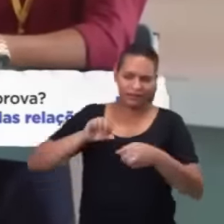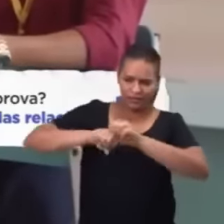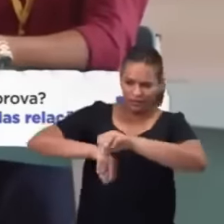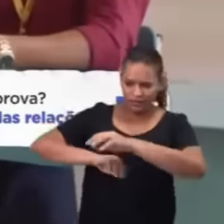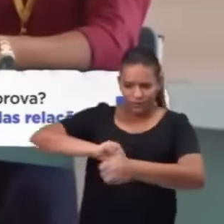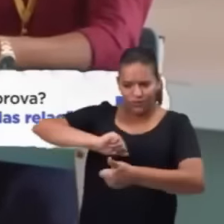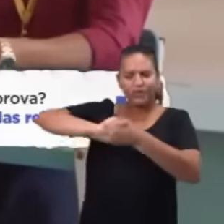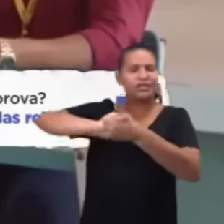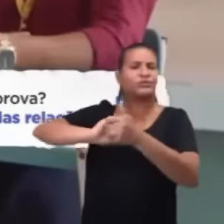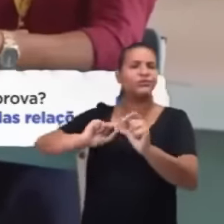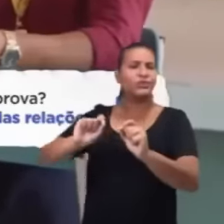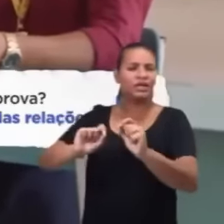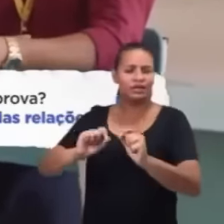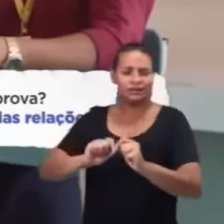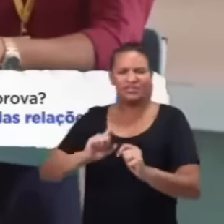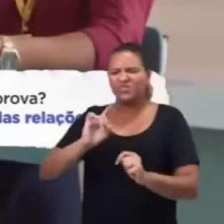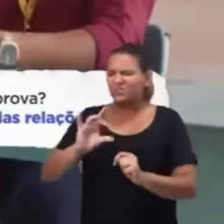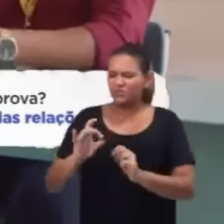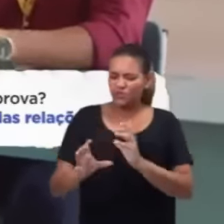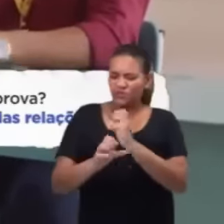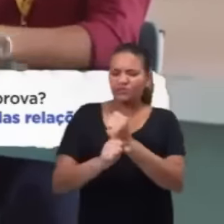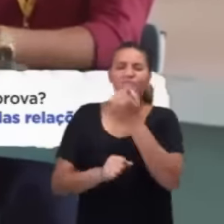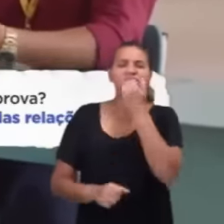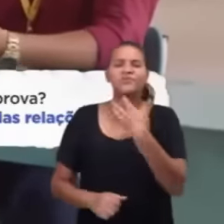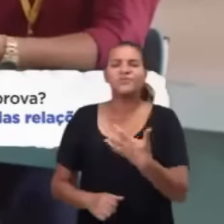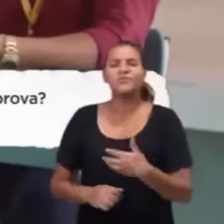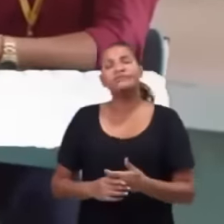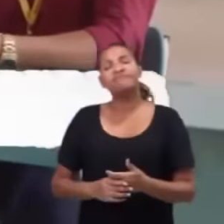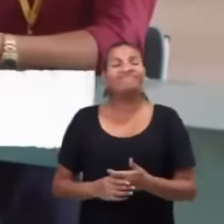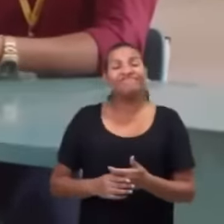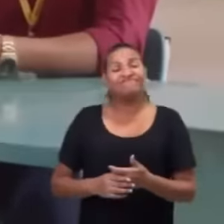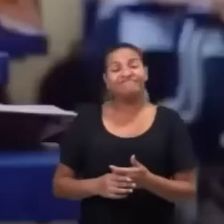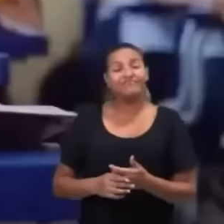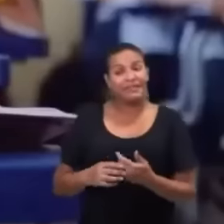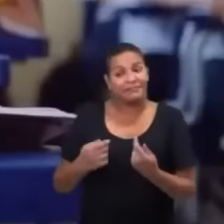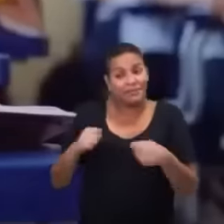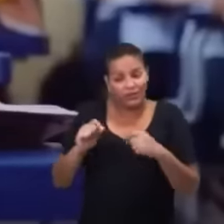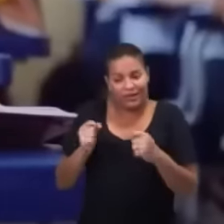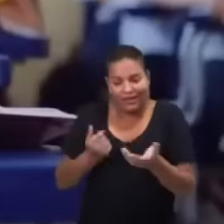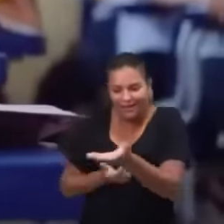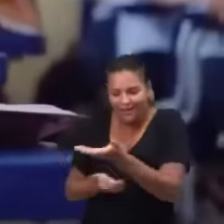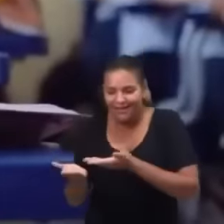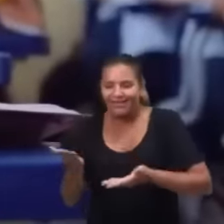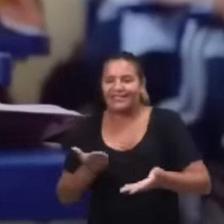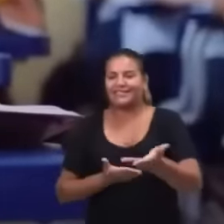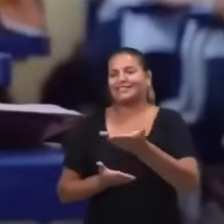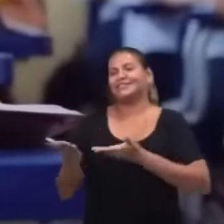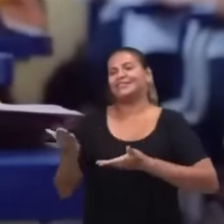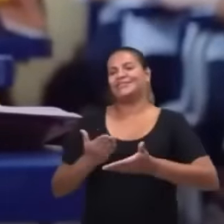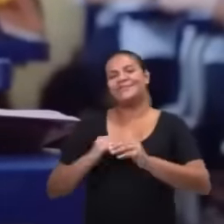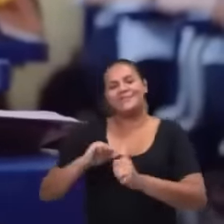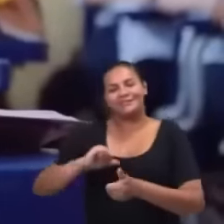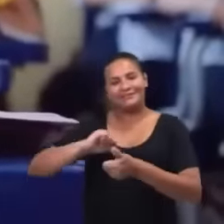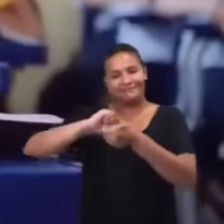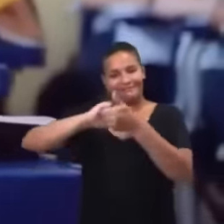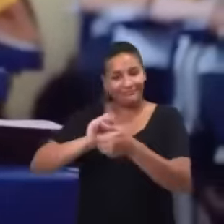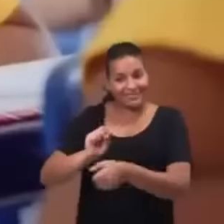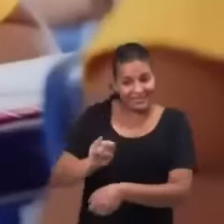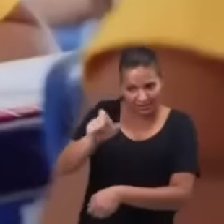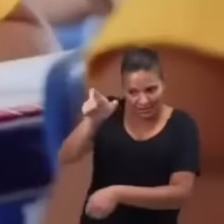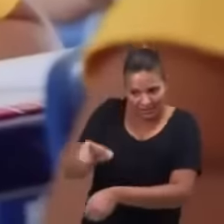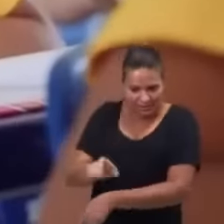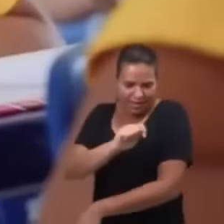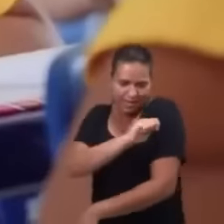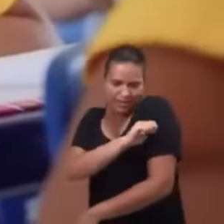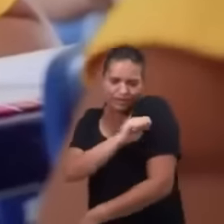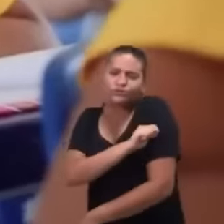Também isso. Mas é muito mais do que isso, é a qualidade das relações. E se o aluno está com dificuldade, é porque às vezes a dificuldade pode não